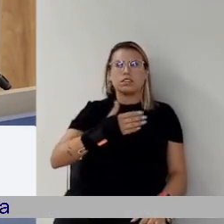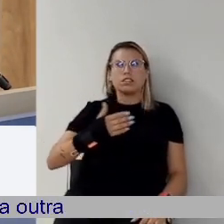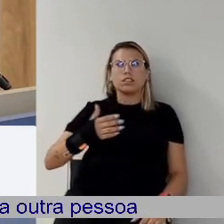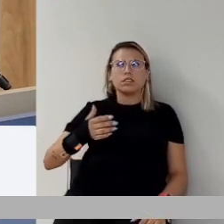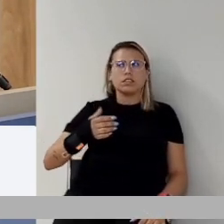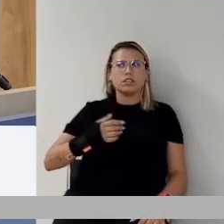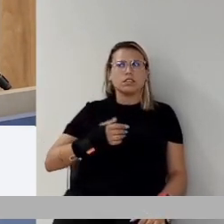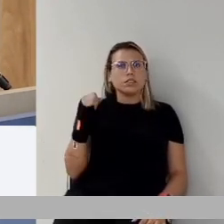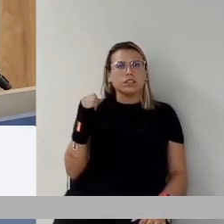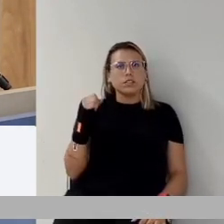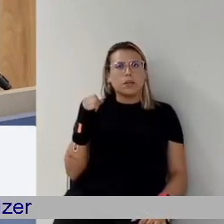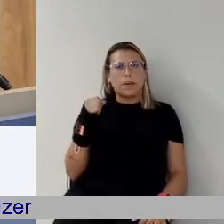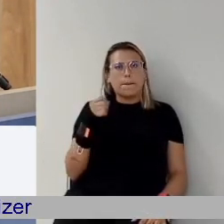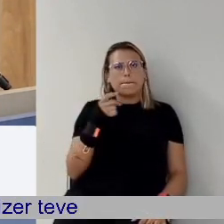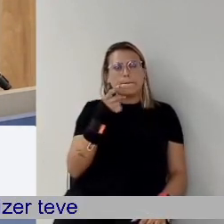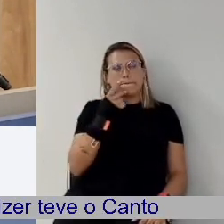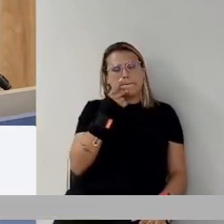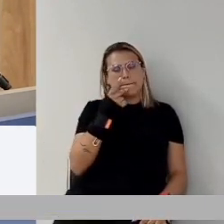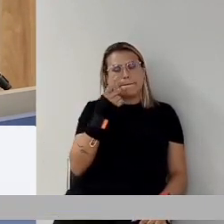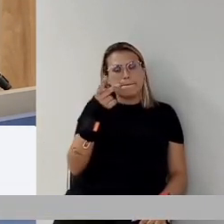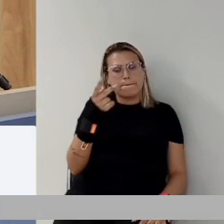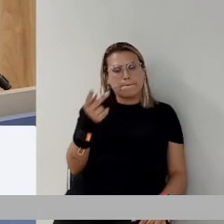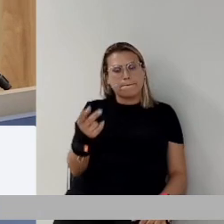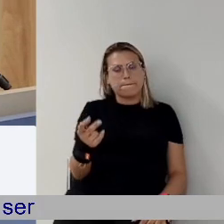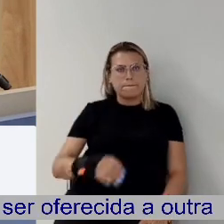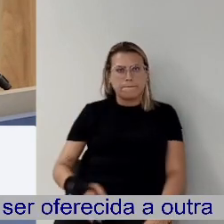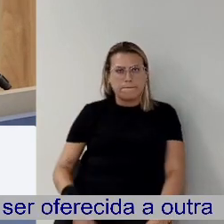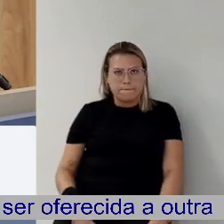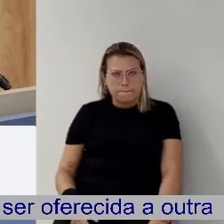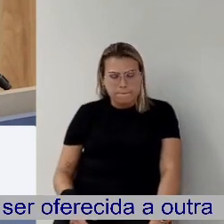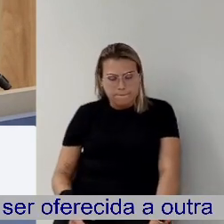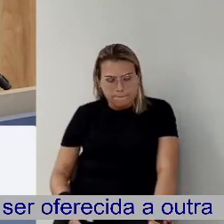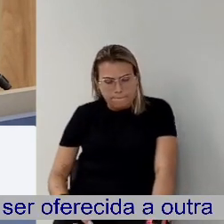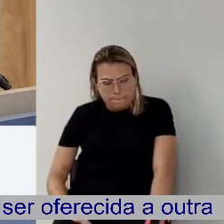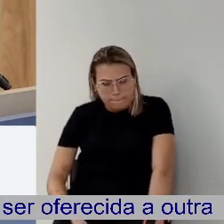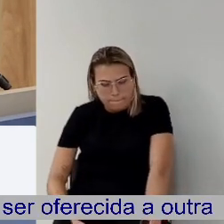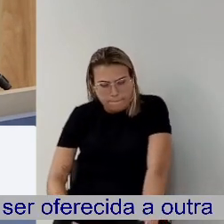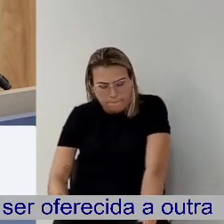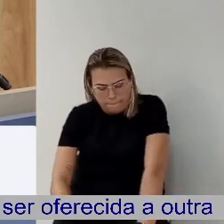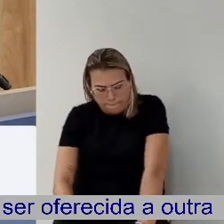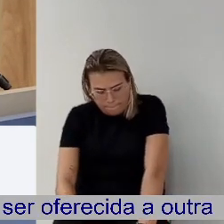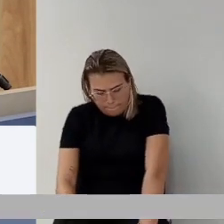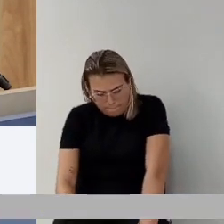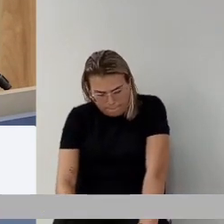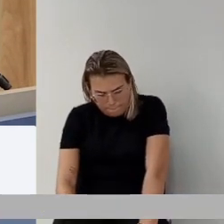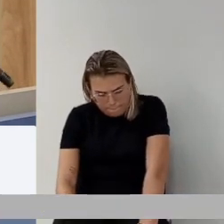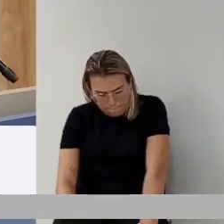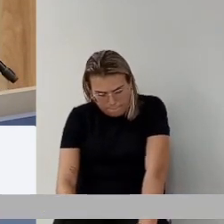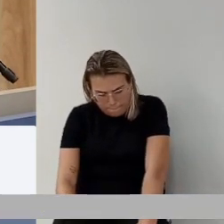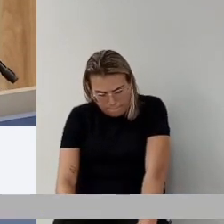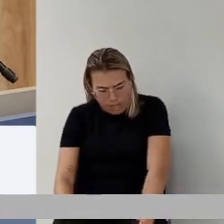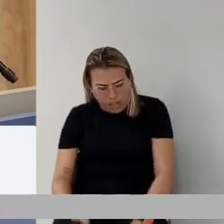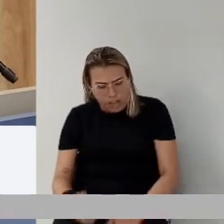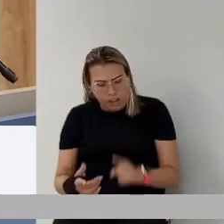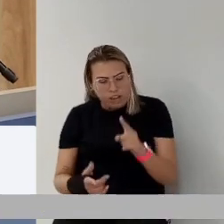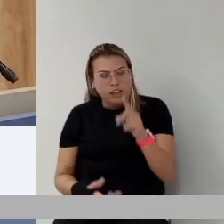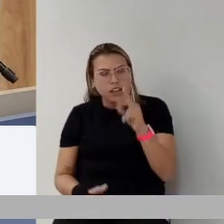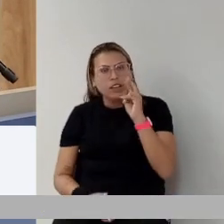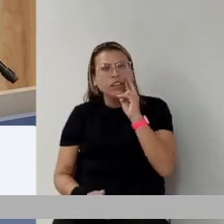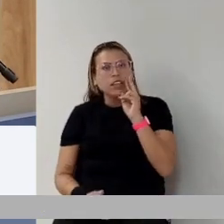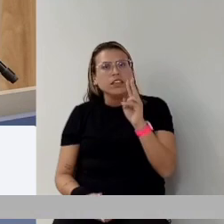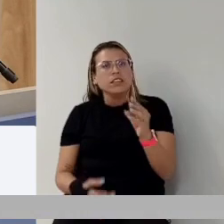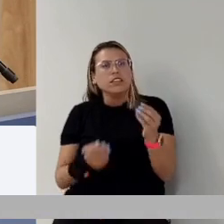a vice pode ser oferecida a outra para você ver como é a